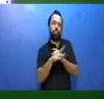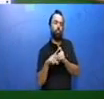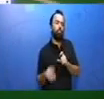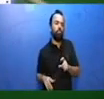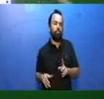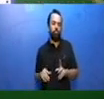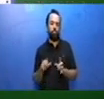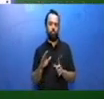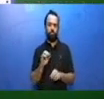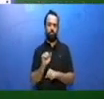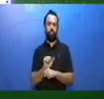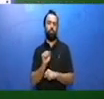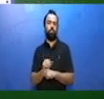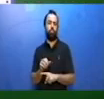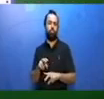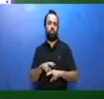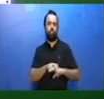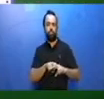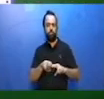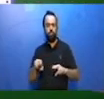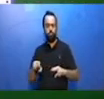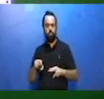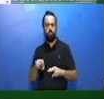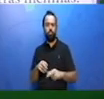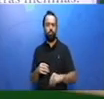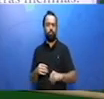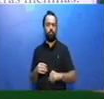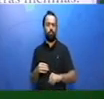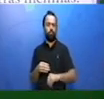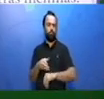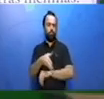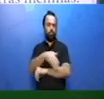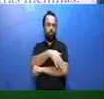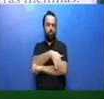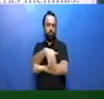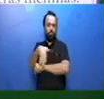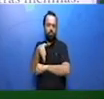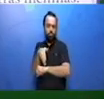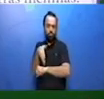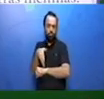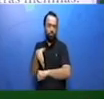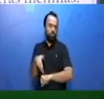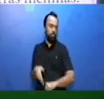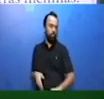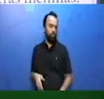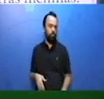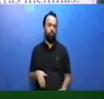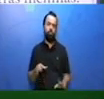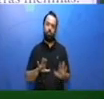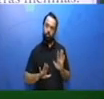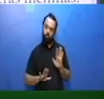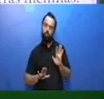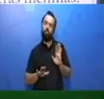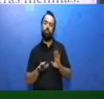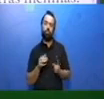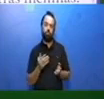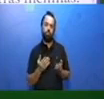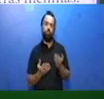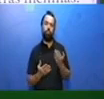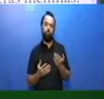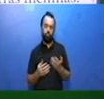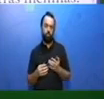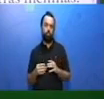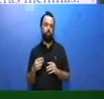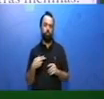esquina. Olha lá, na página 117, continuando. De vez em quando, eu ia visitar